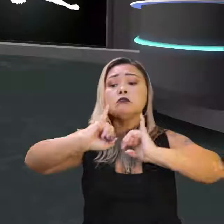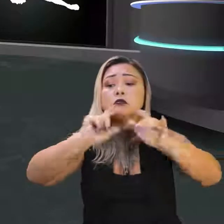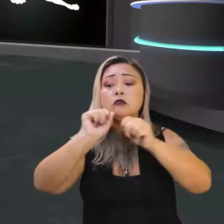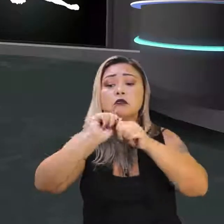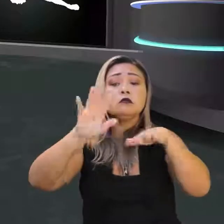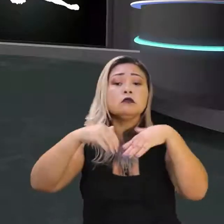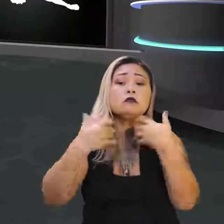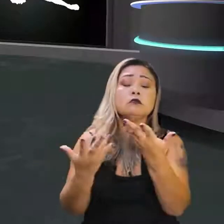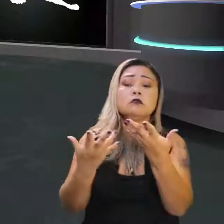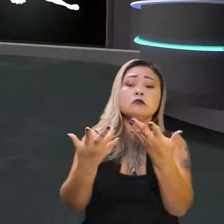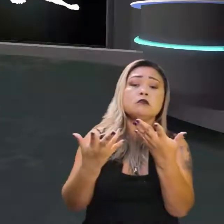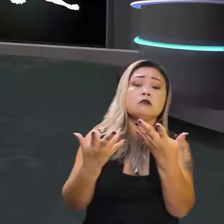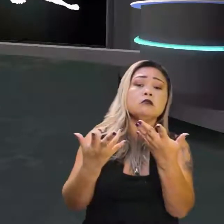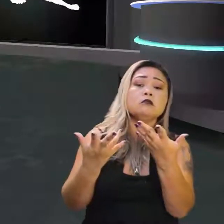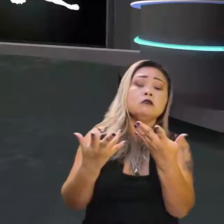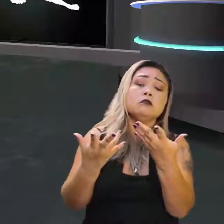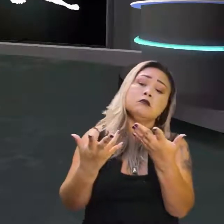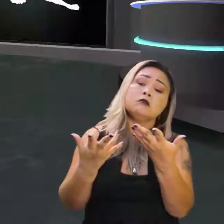a sua